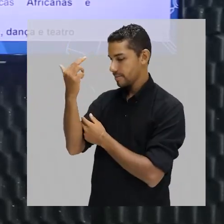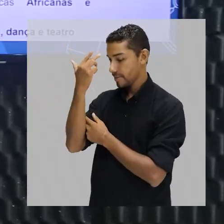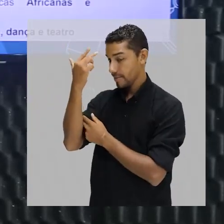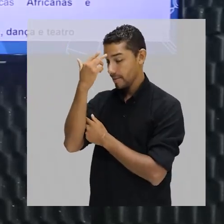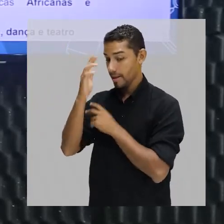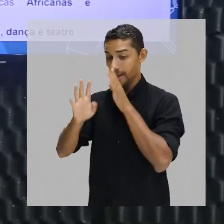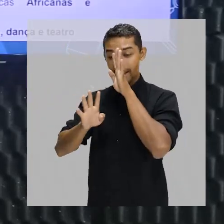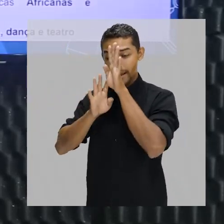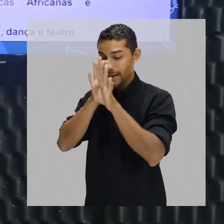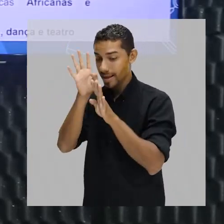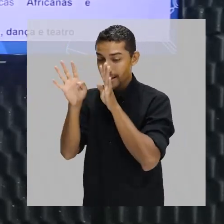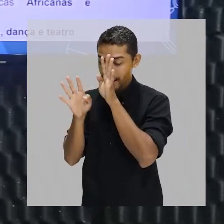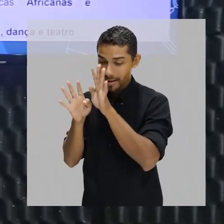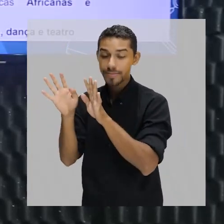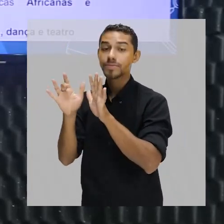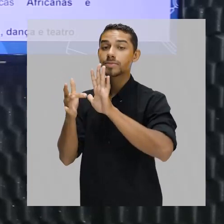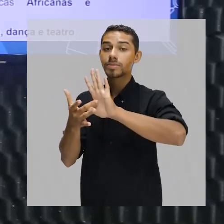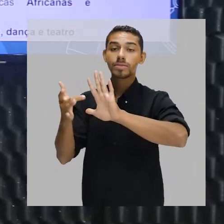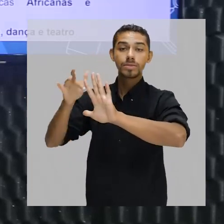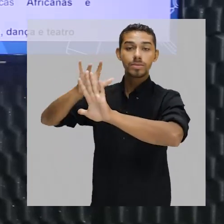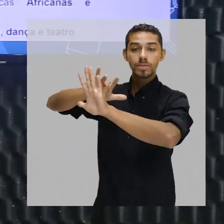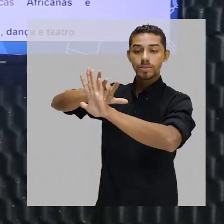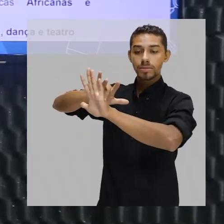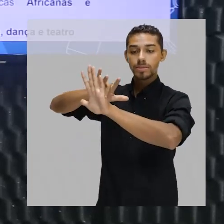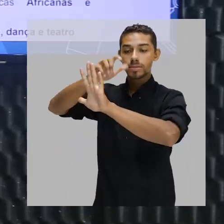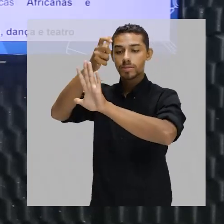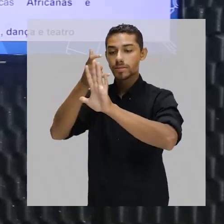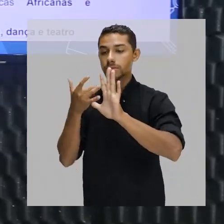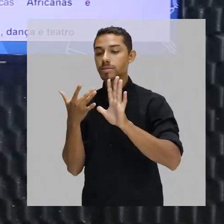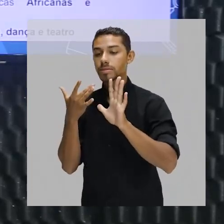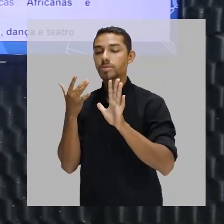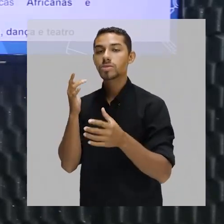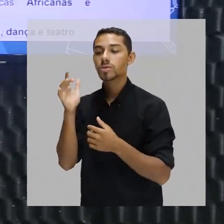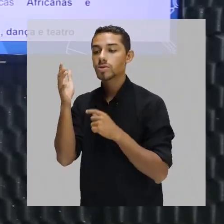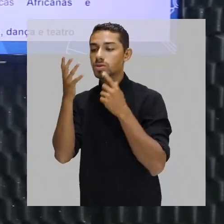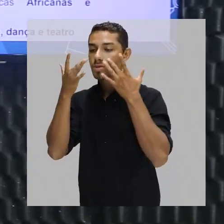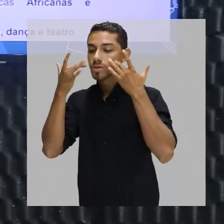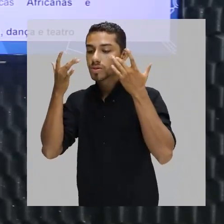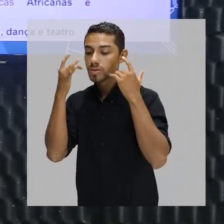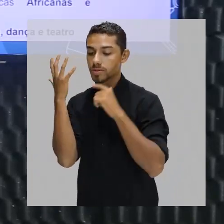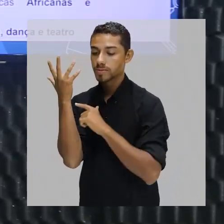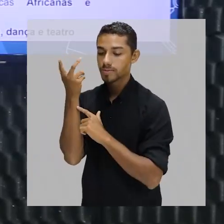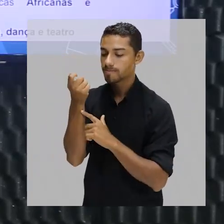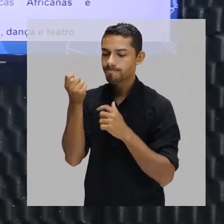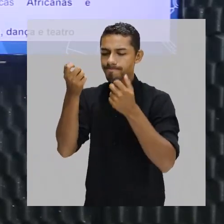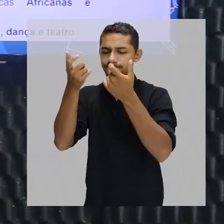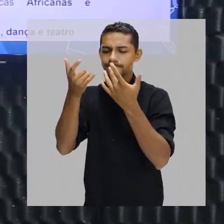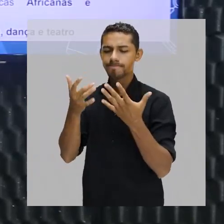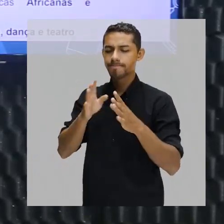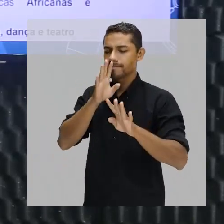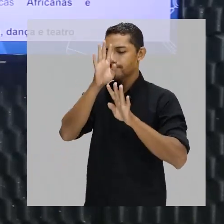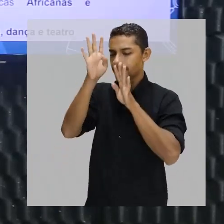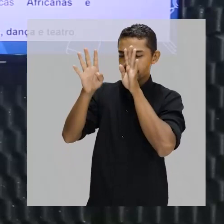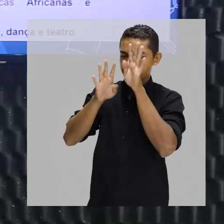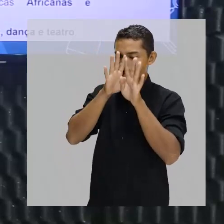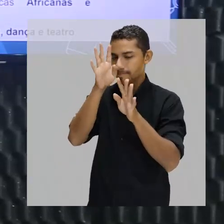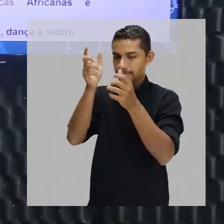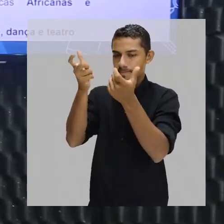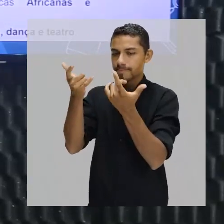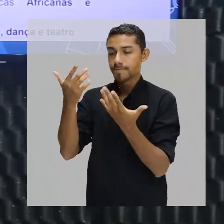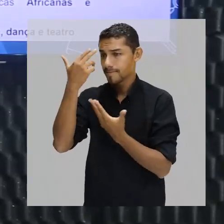e metaforicamente ao teatro. Né? O pessoal diz que o pessoal do teatro é muito exagerado na hora de contar histórias porque é um dos segmentos